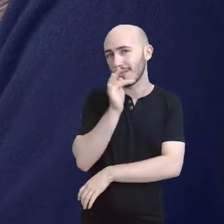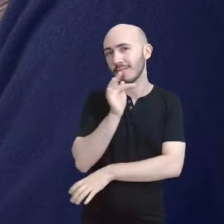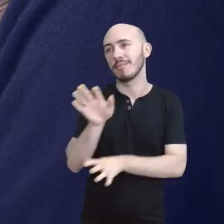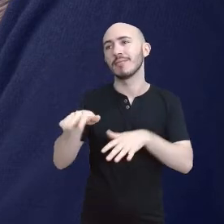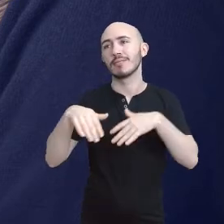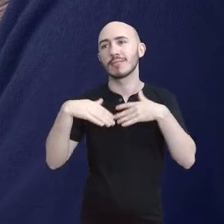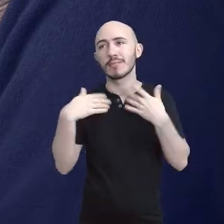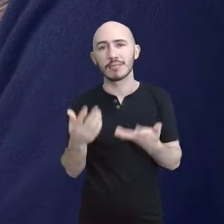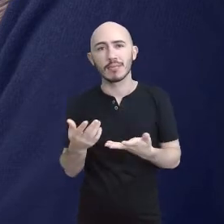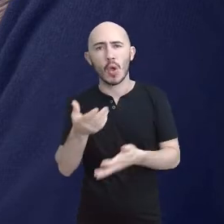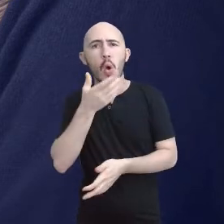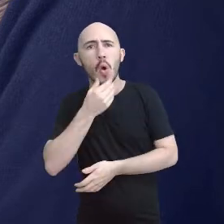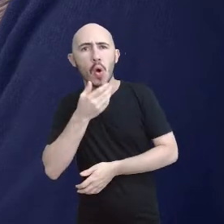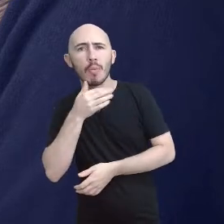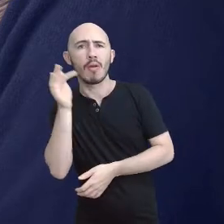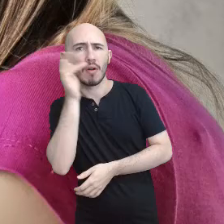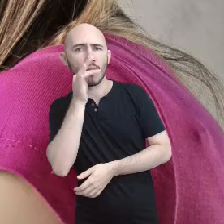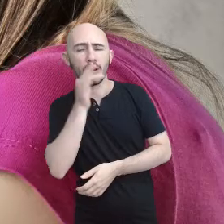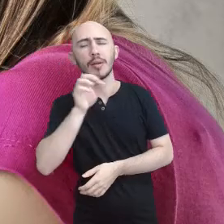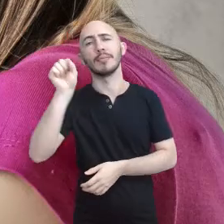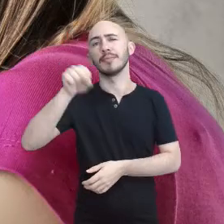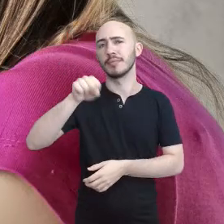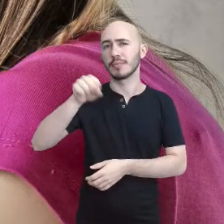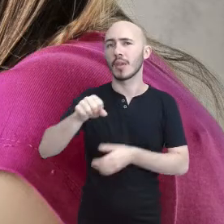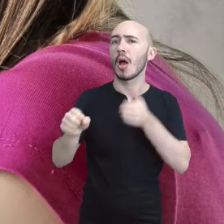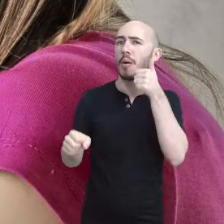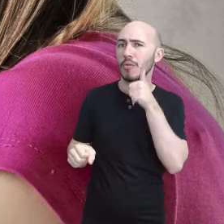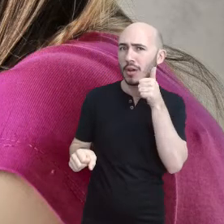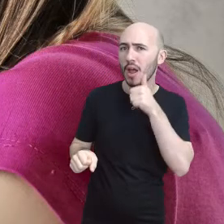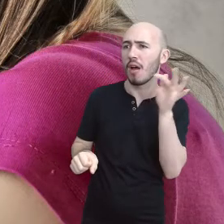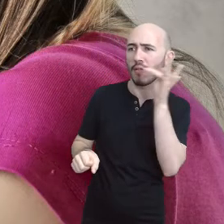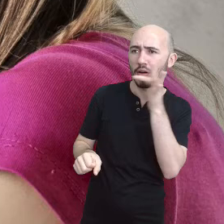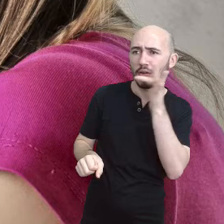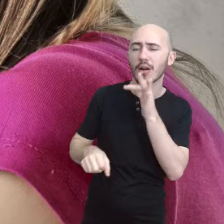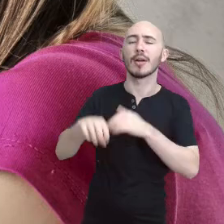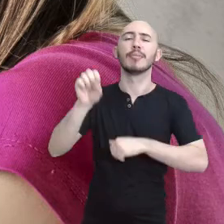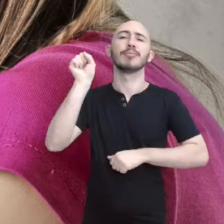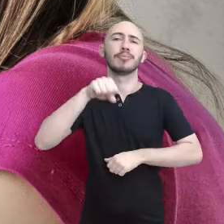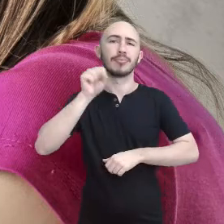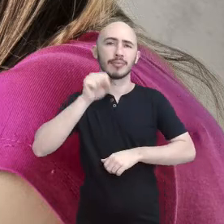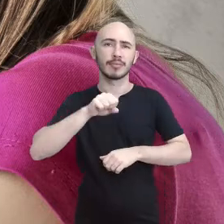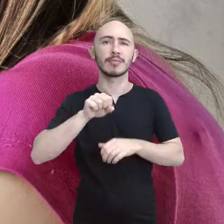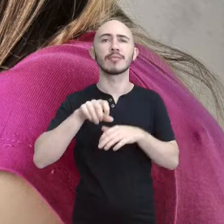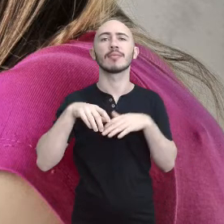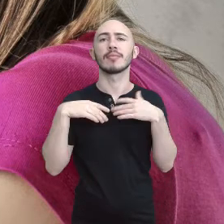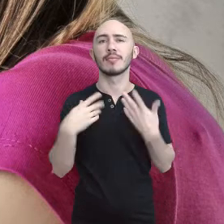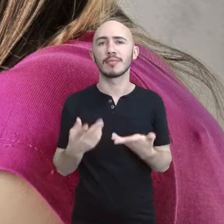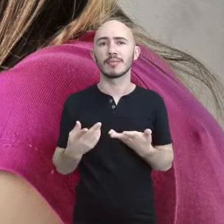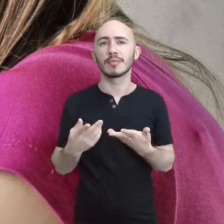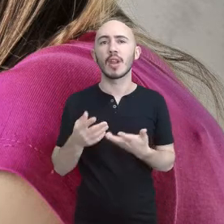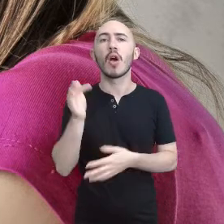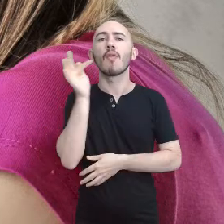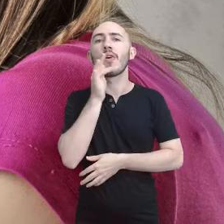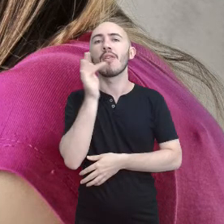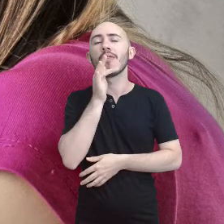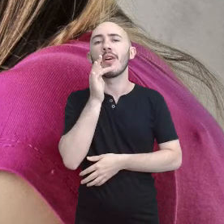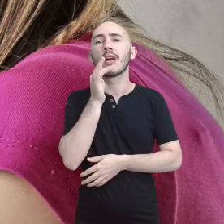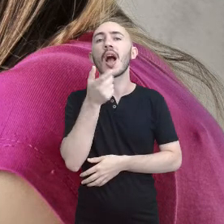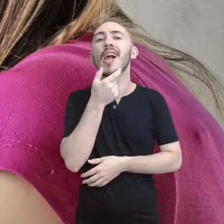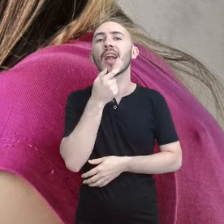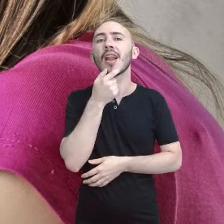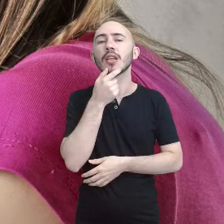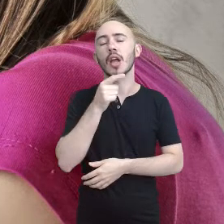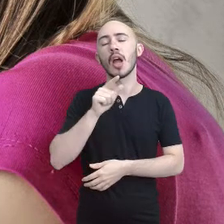Homem conta fofoca? Conta fofoca. Mulher conta fofoca? Conta fofoca. Como é que é fofoca em inglês?